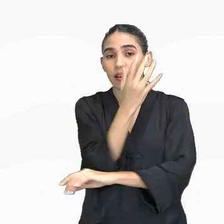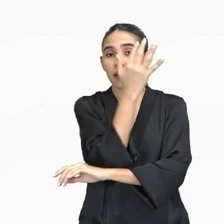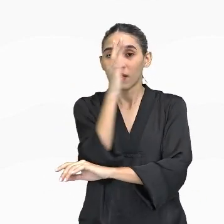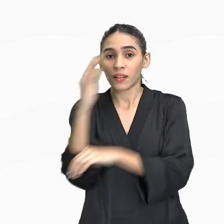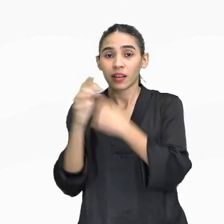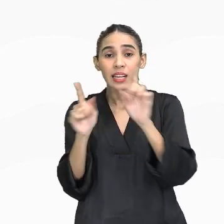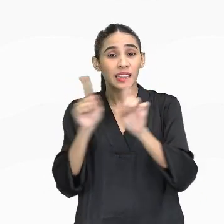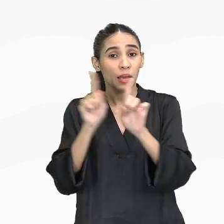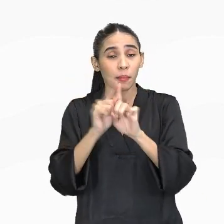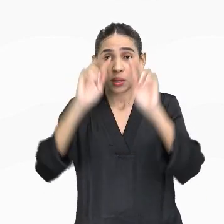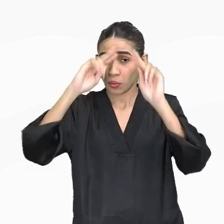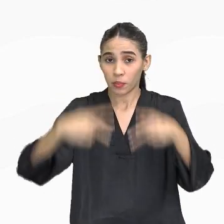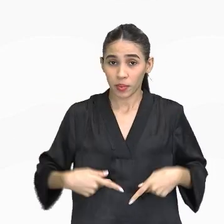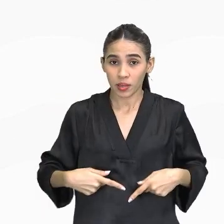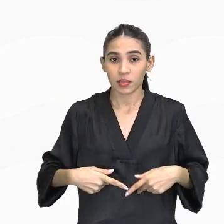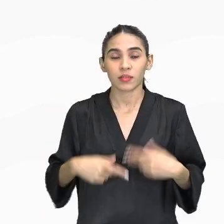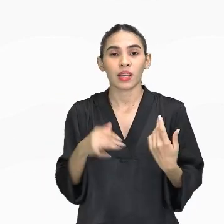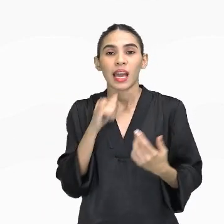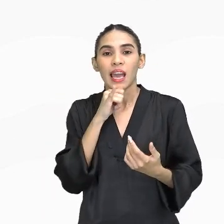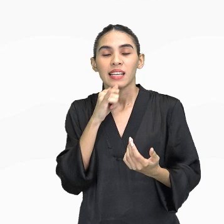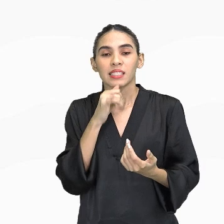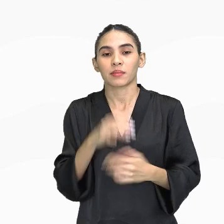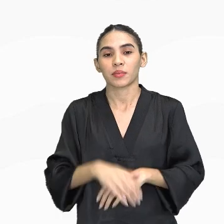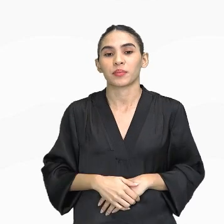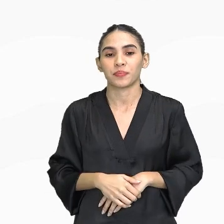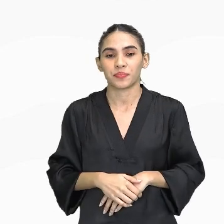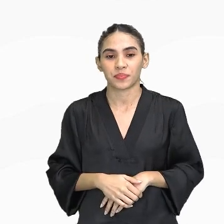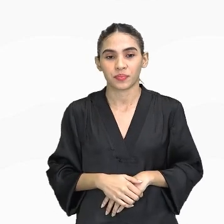a nossa vida também. Então, quando nós emitimos aí